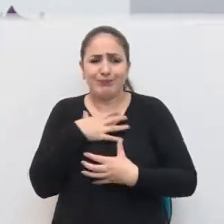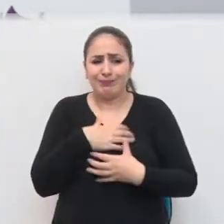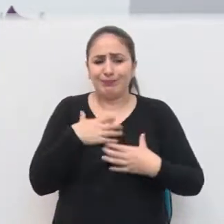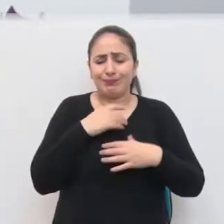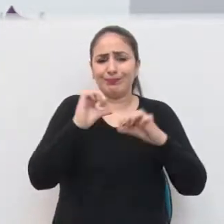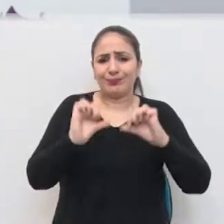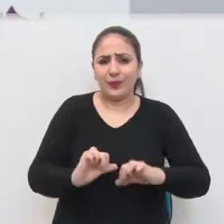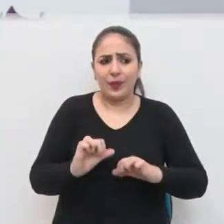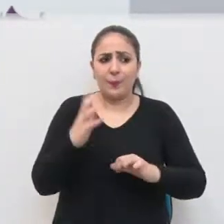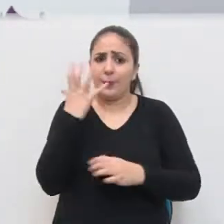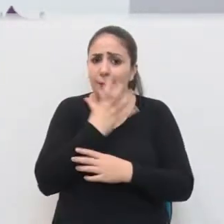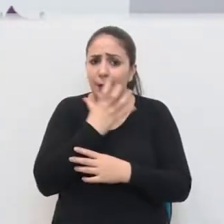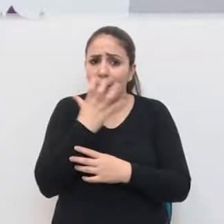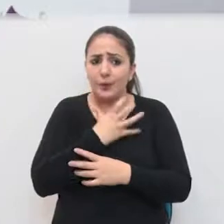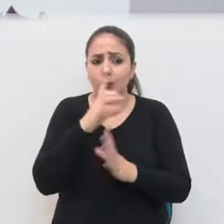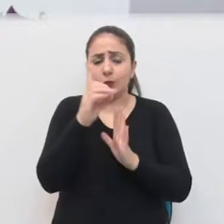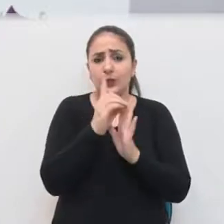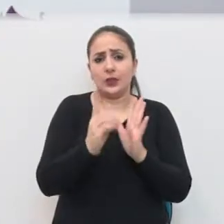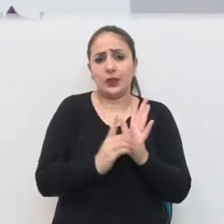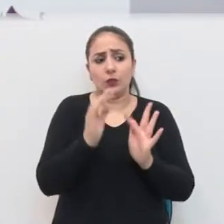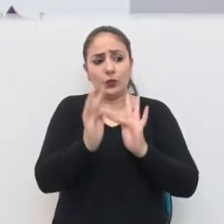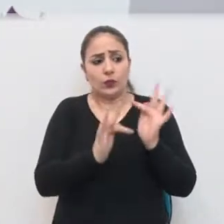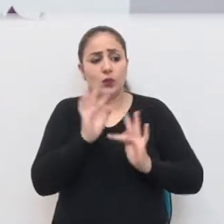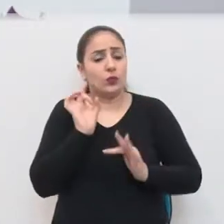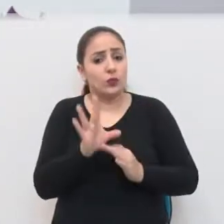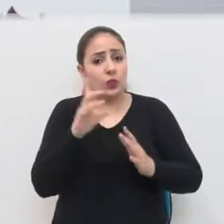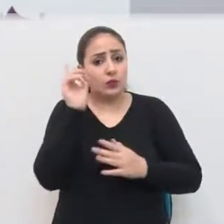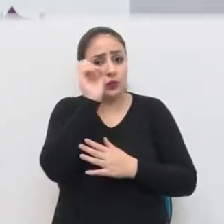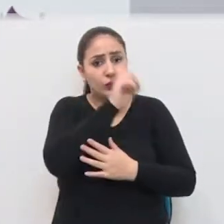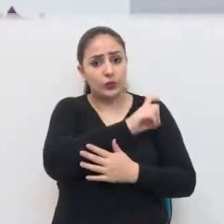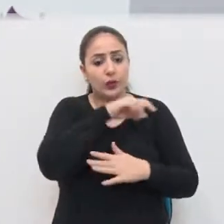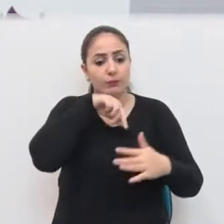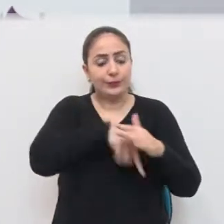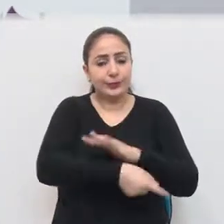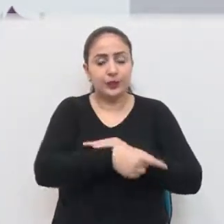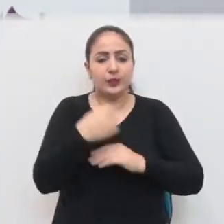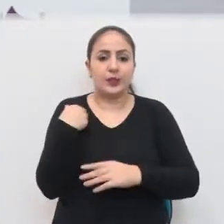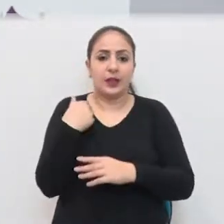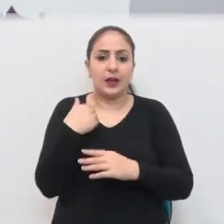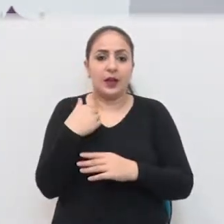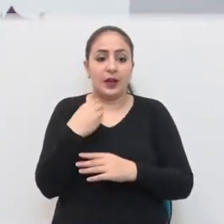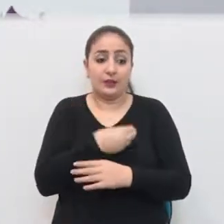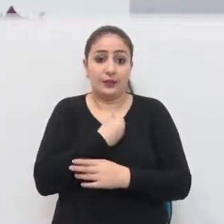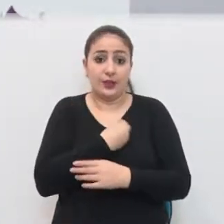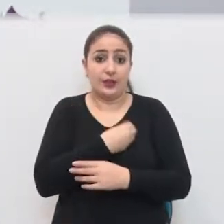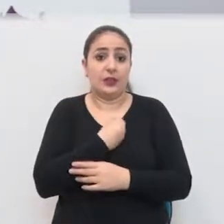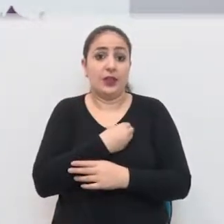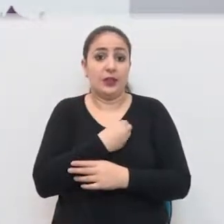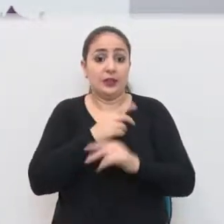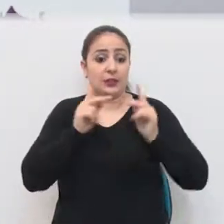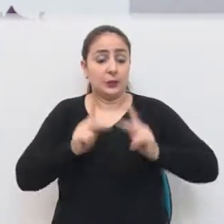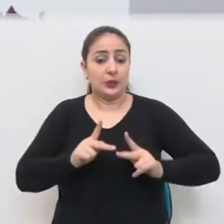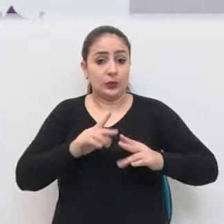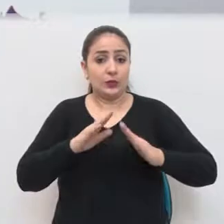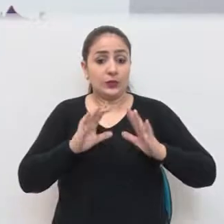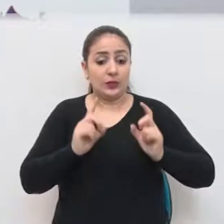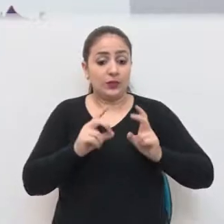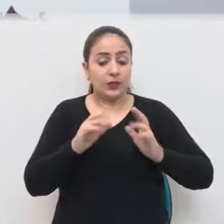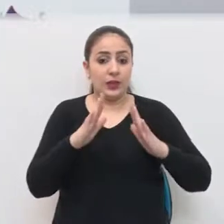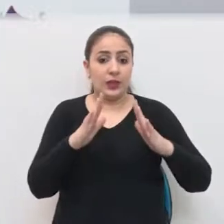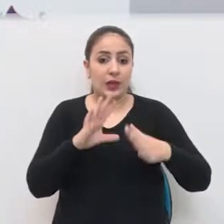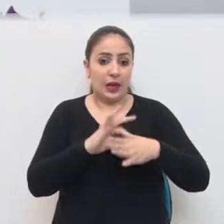com esse decreto do governo do estado, em função de só complicar a situação dos nossos açougueiros, que eu não